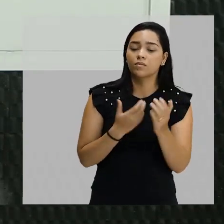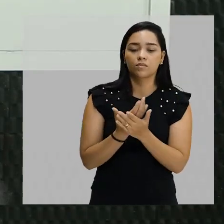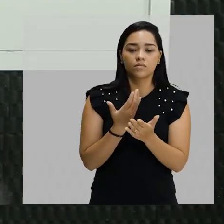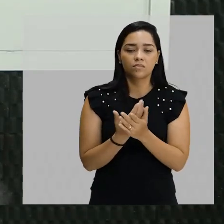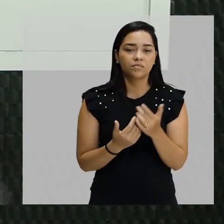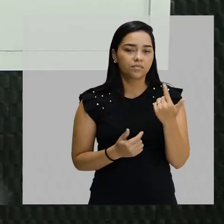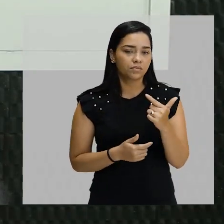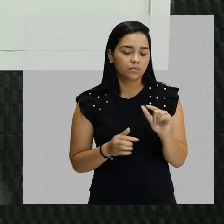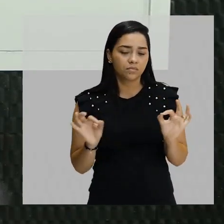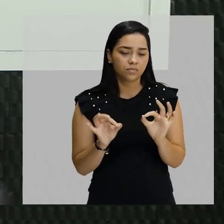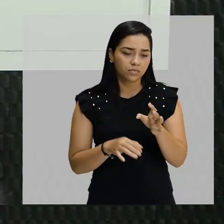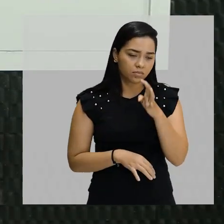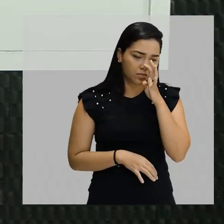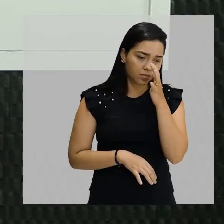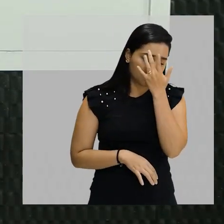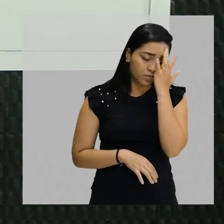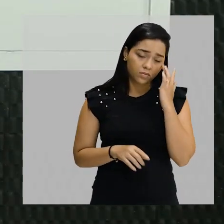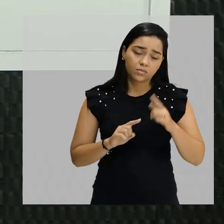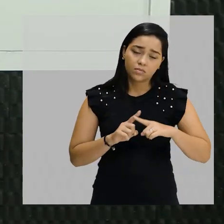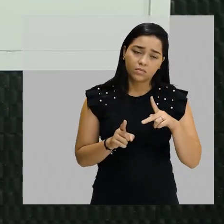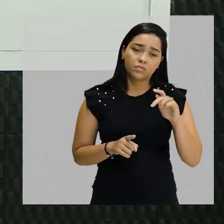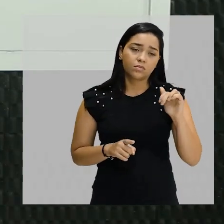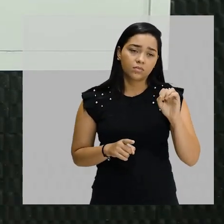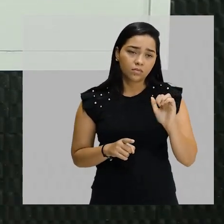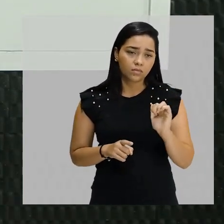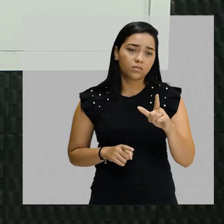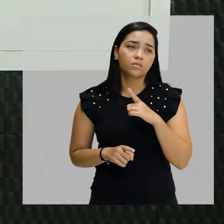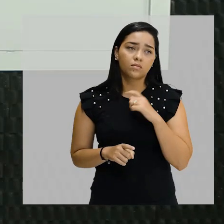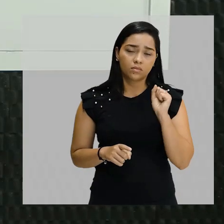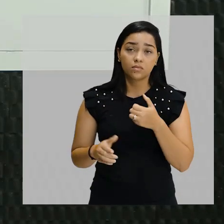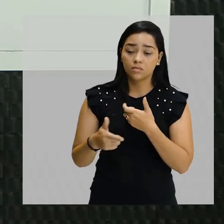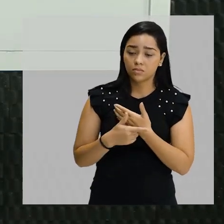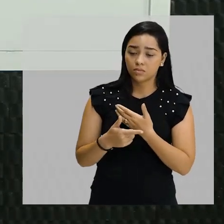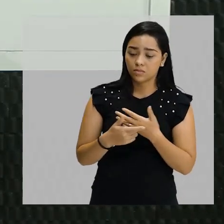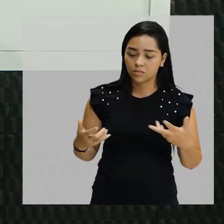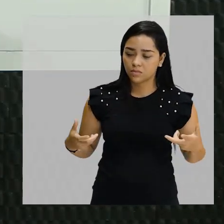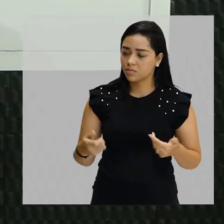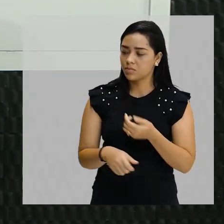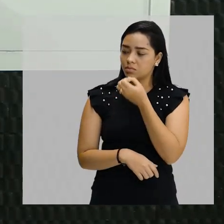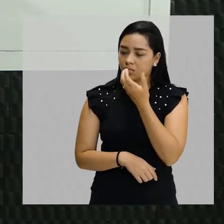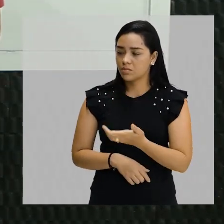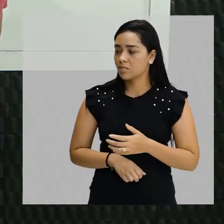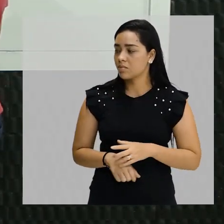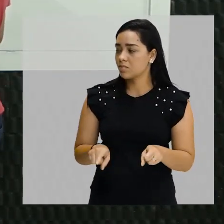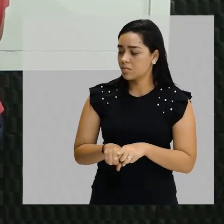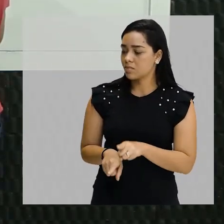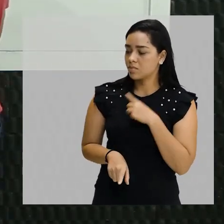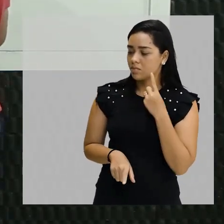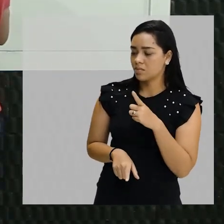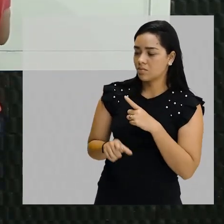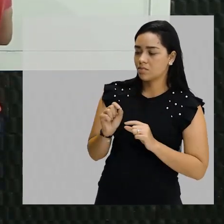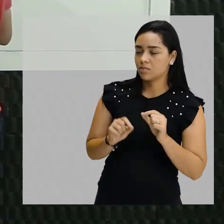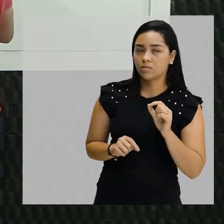estudam Eles não têm muito a se admirar enquanto pessoa mas Pascal talvez cumpre esse papel maravilhosamente bem tá e nós temos também